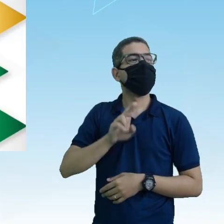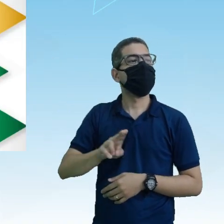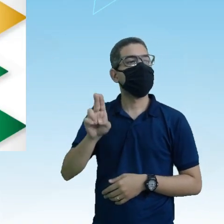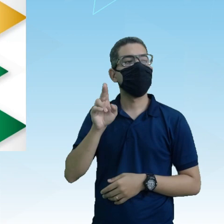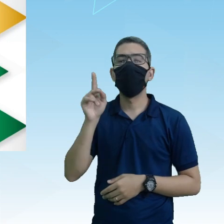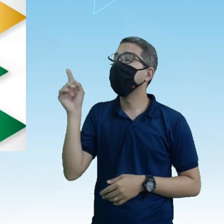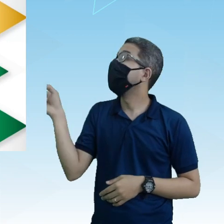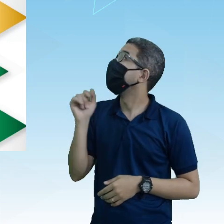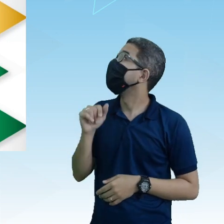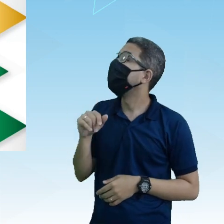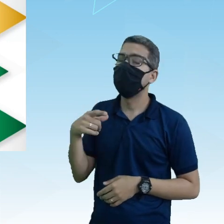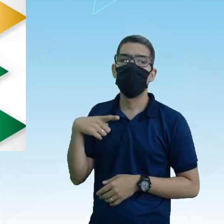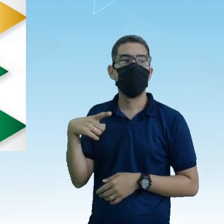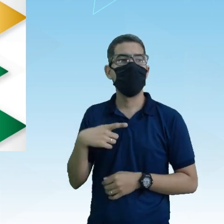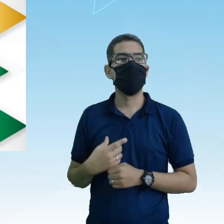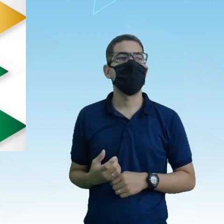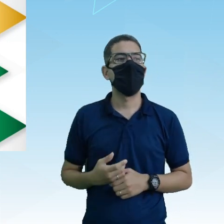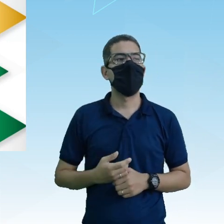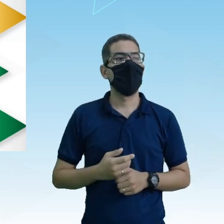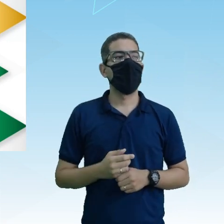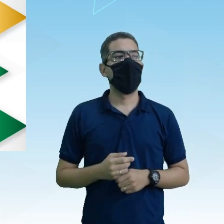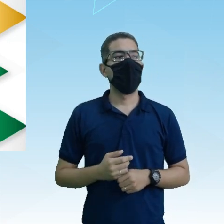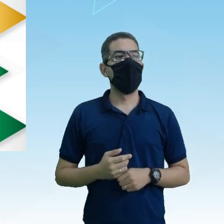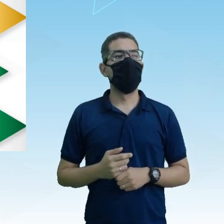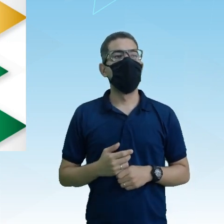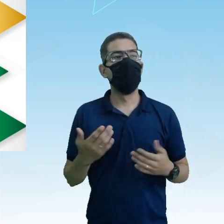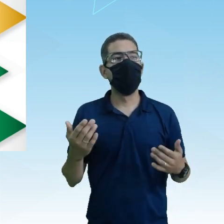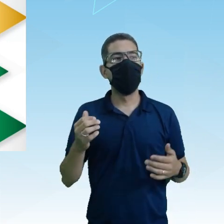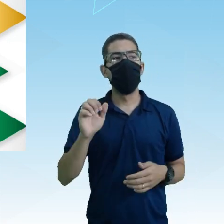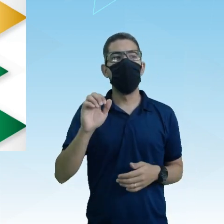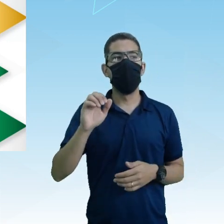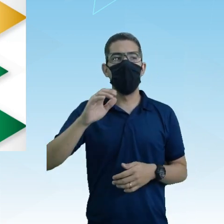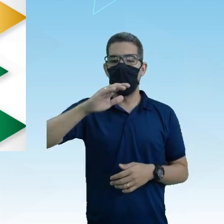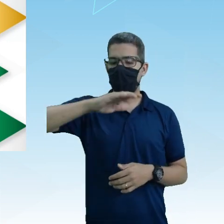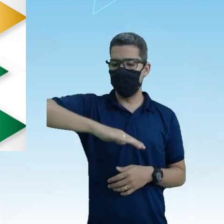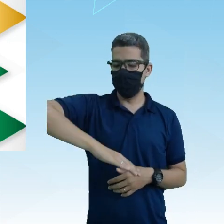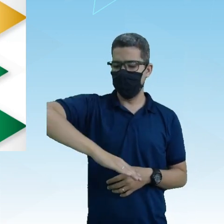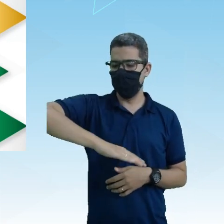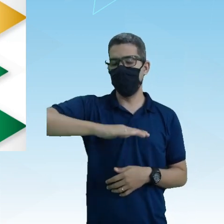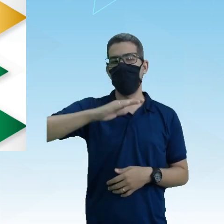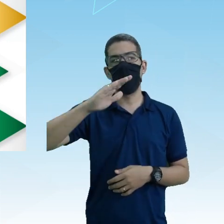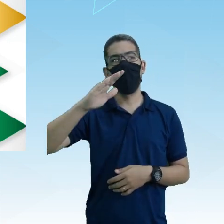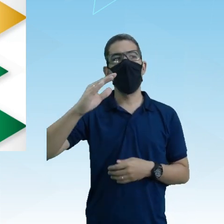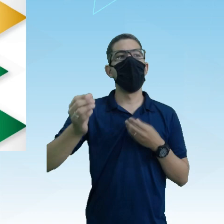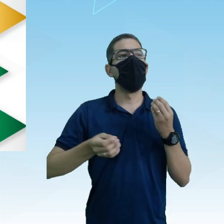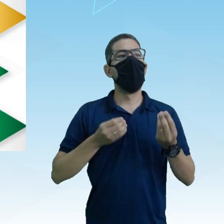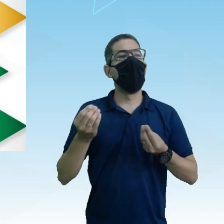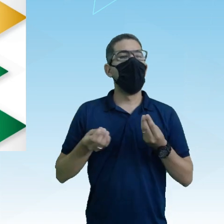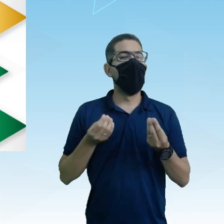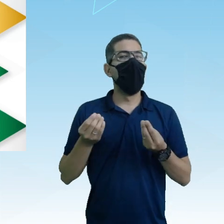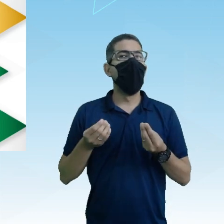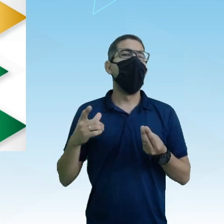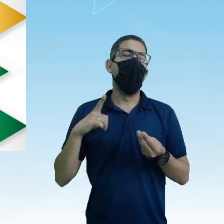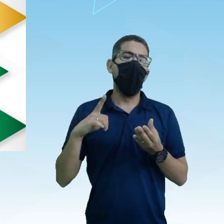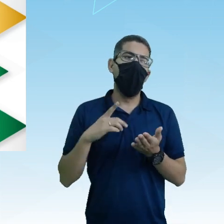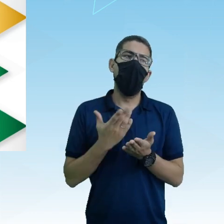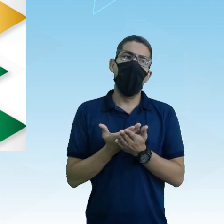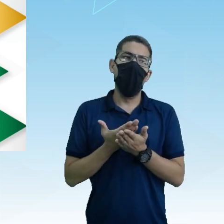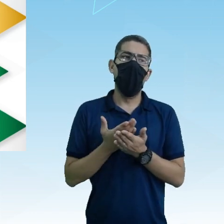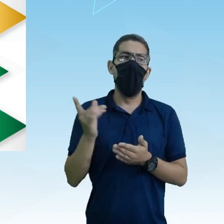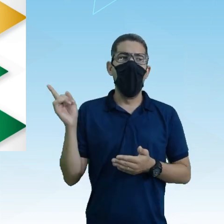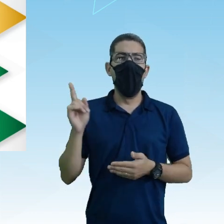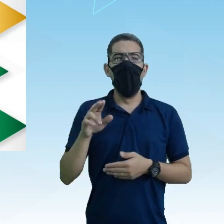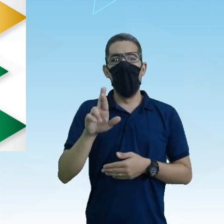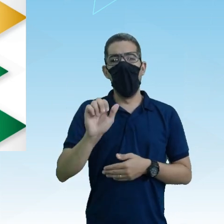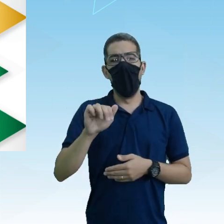Usei muito isso aí, tá vendo? E é claro, na inclinação não tem como deixar de fora, tá? A inclinação, eu trago o exemplo da